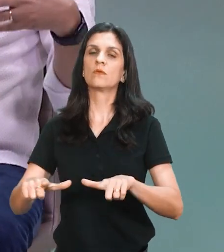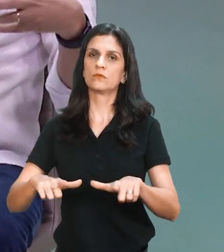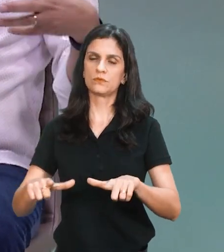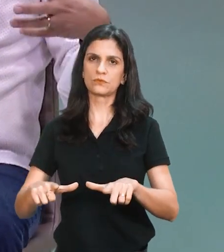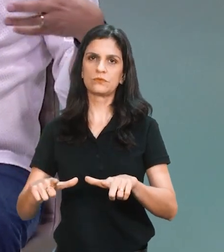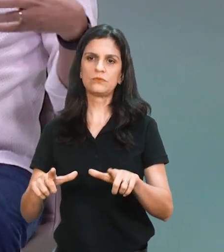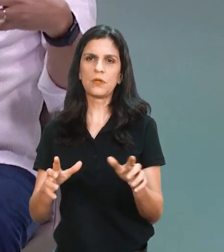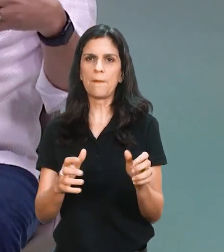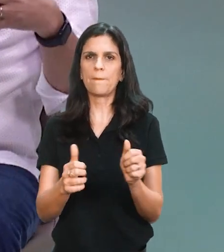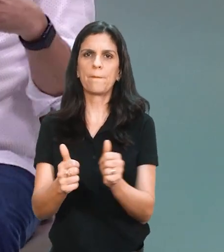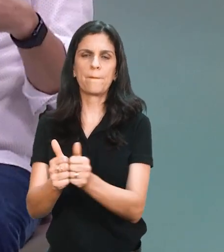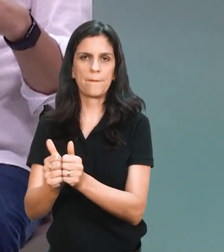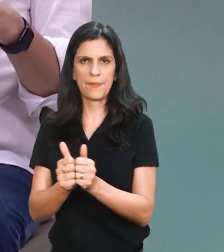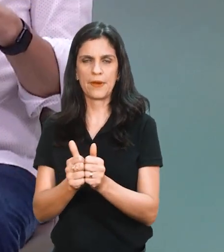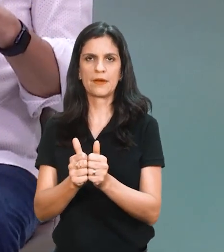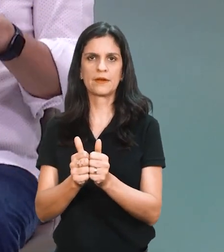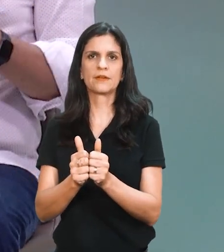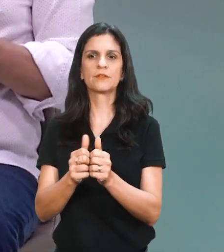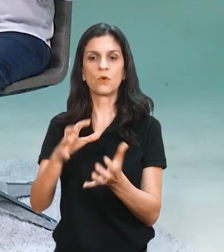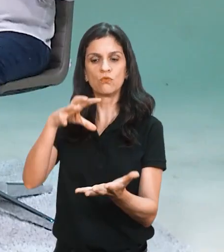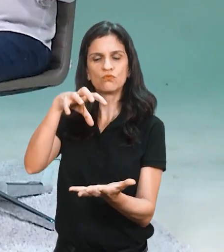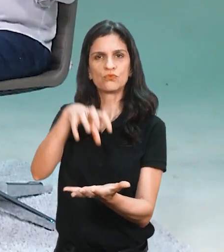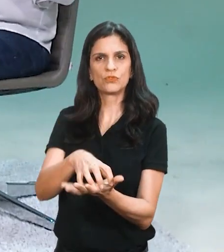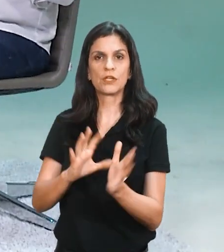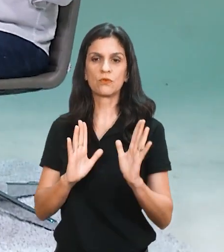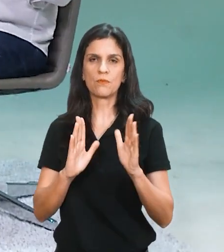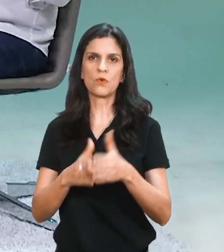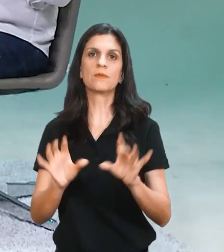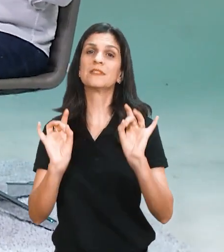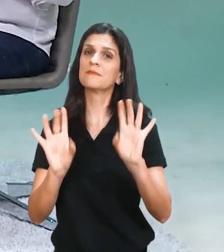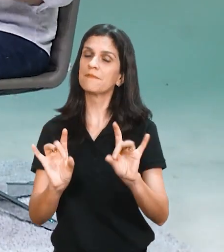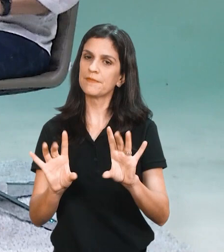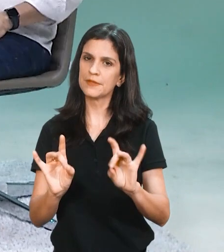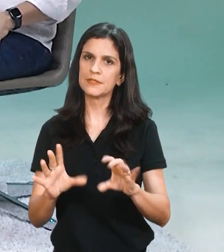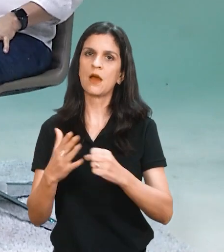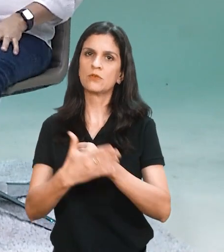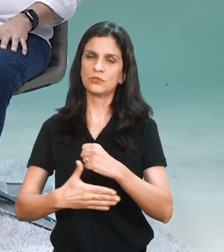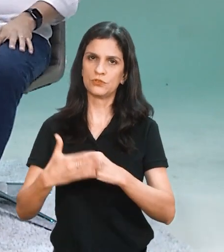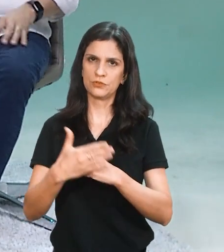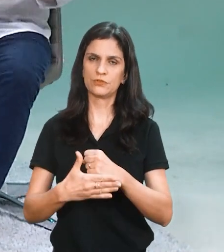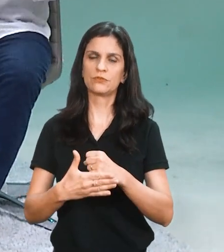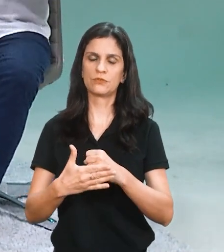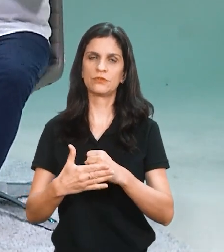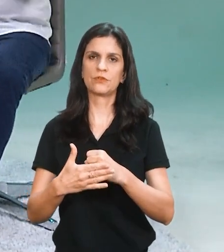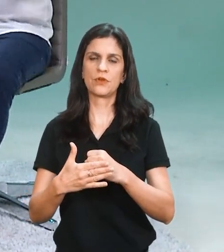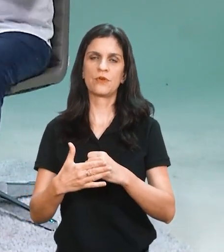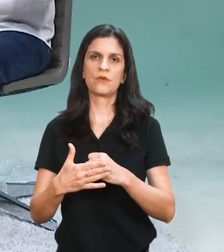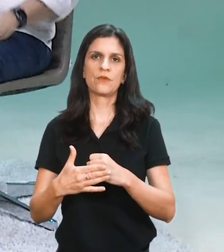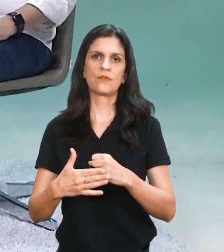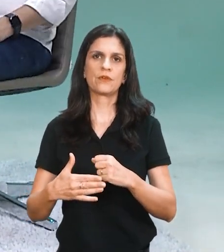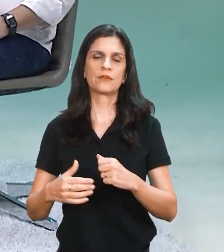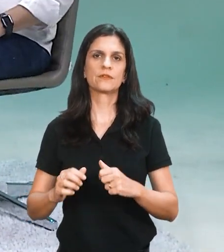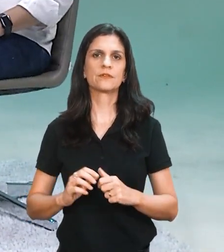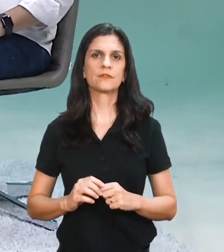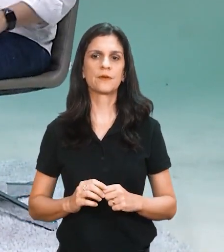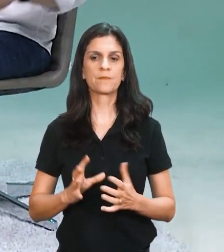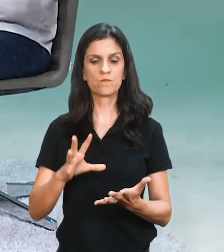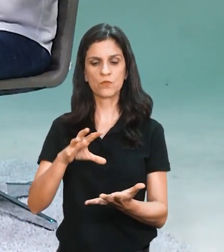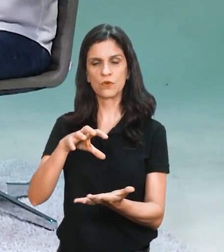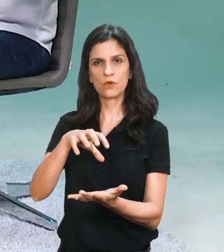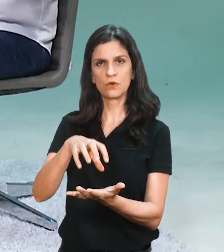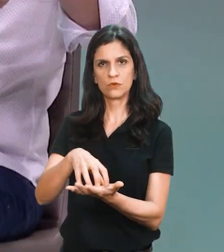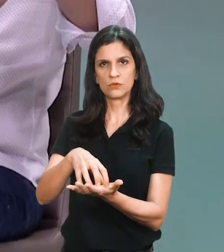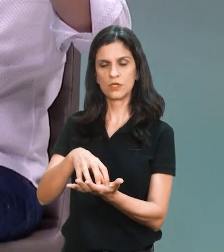ficar tudo ali próximo, né? Ter um centro específico ali para aquele acolhimento. Sim, seria o centro realmente para a